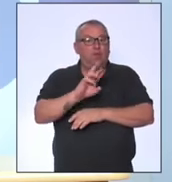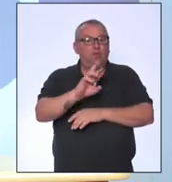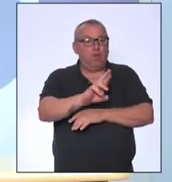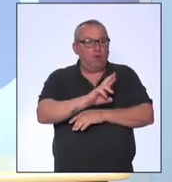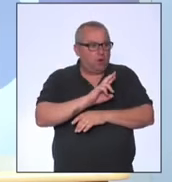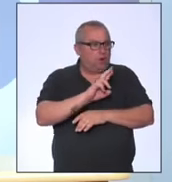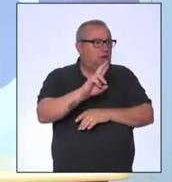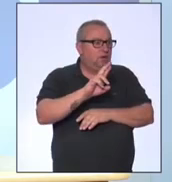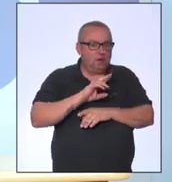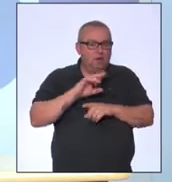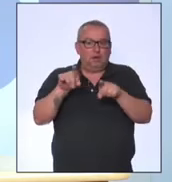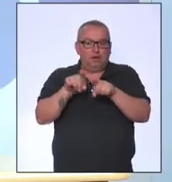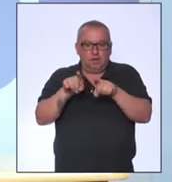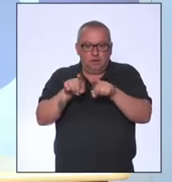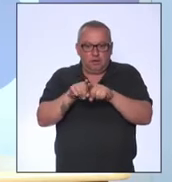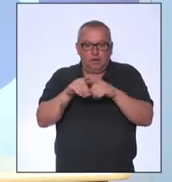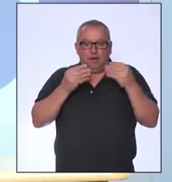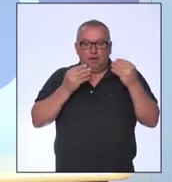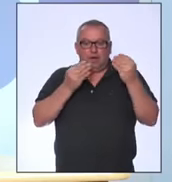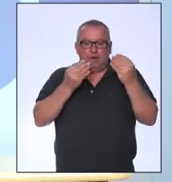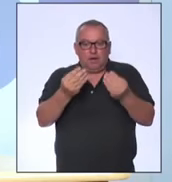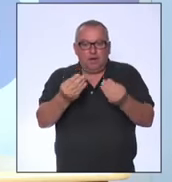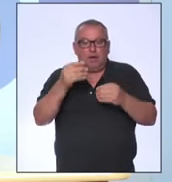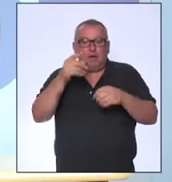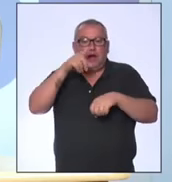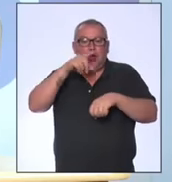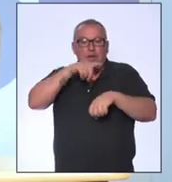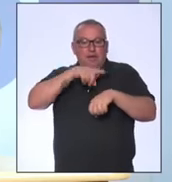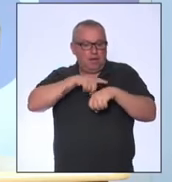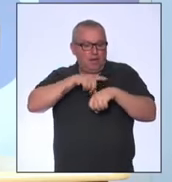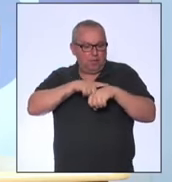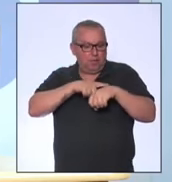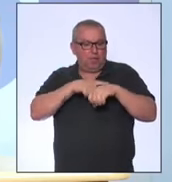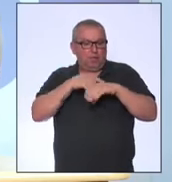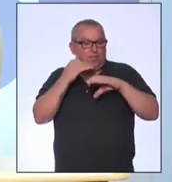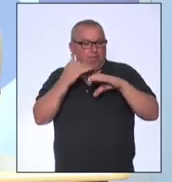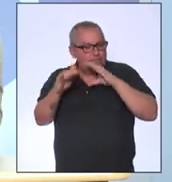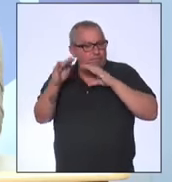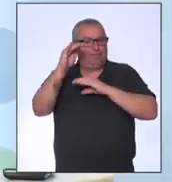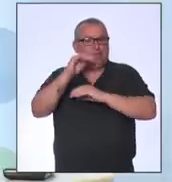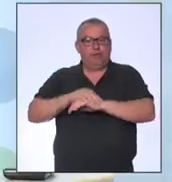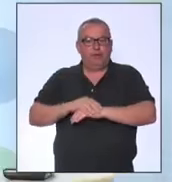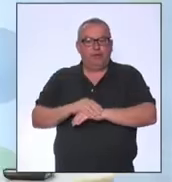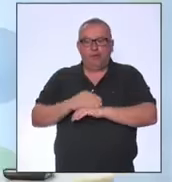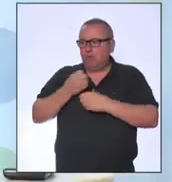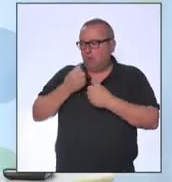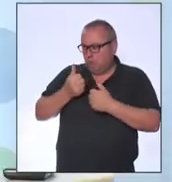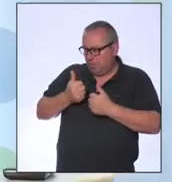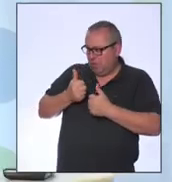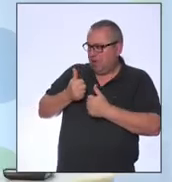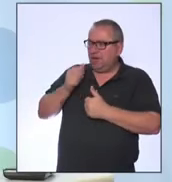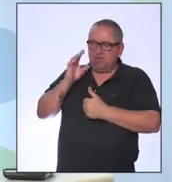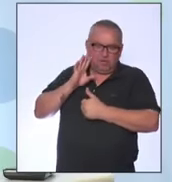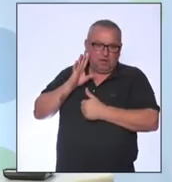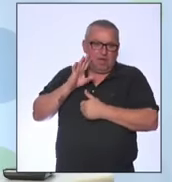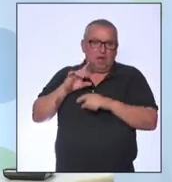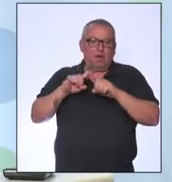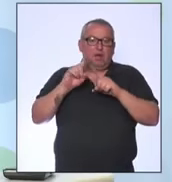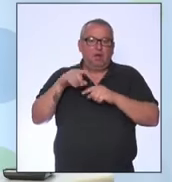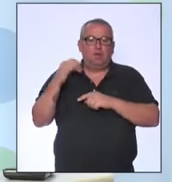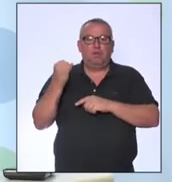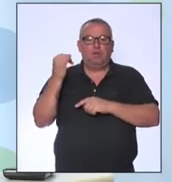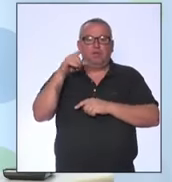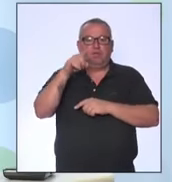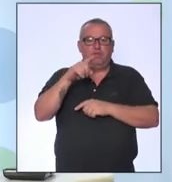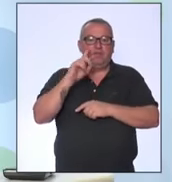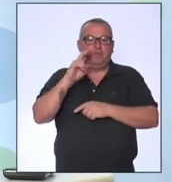respostas que dará tempo de eles enviarem, né, professor? Muito bem, Isaac, bem falado isso daí. Então é importante que